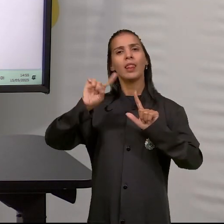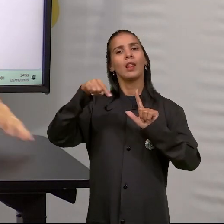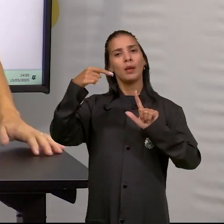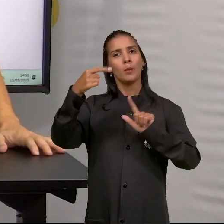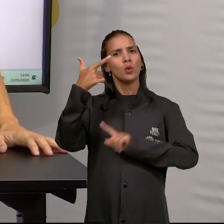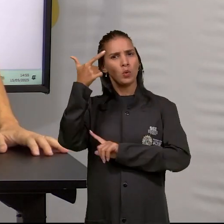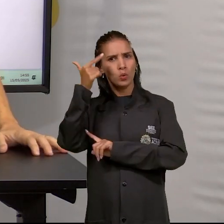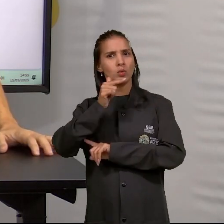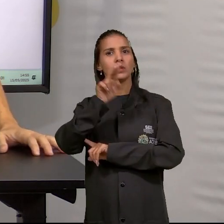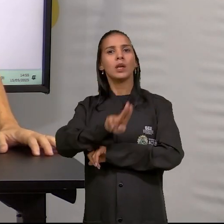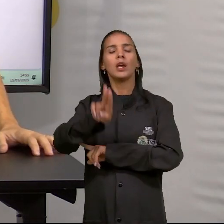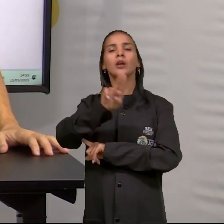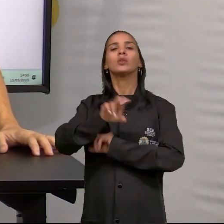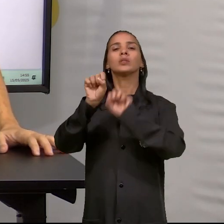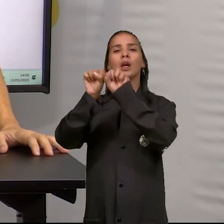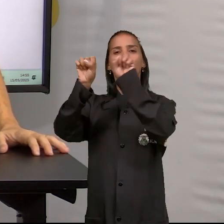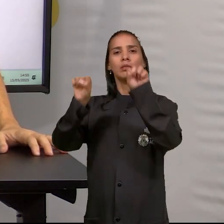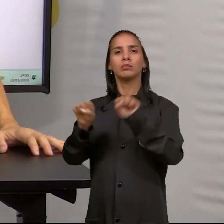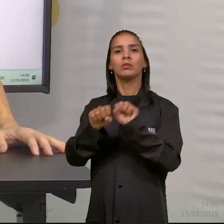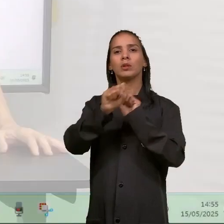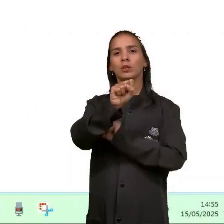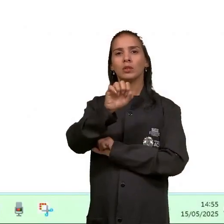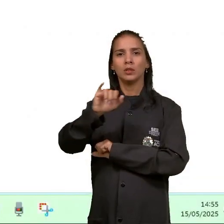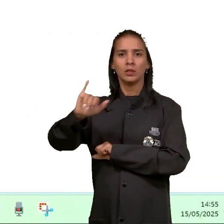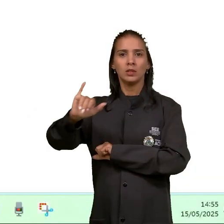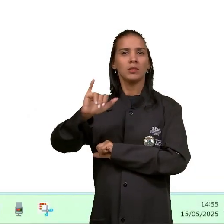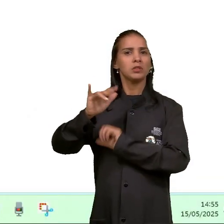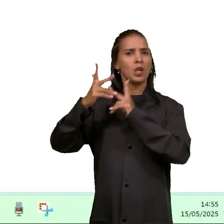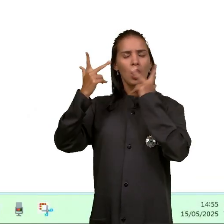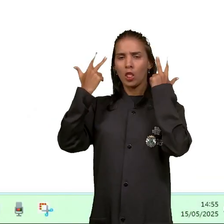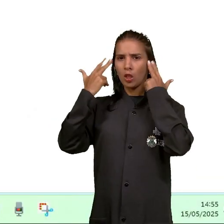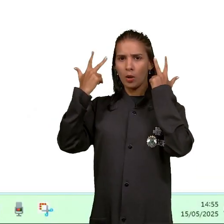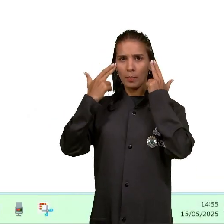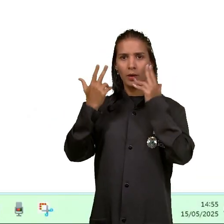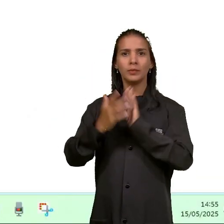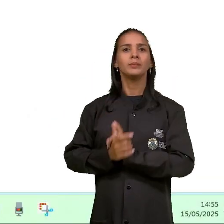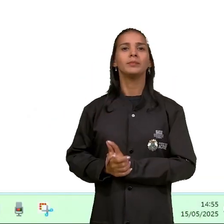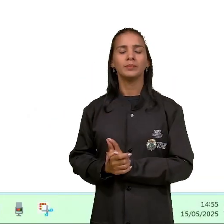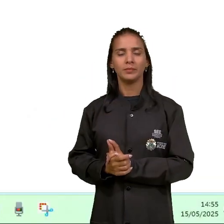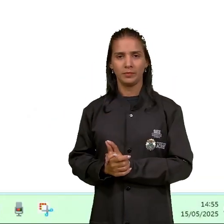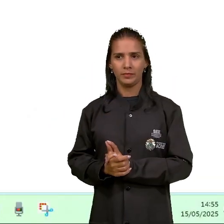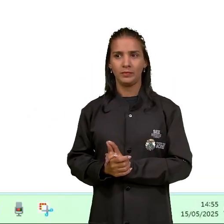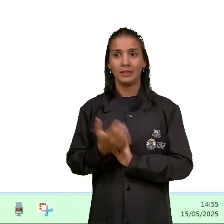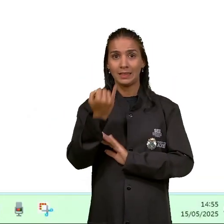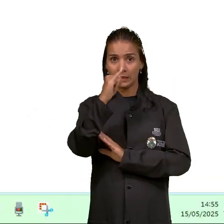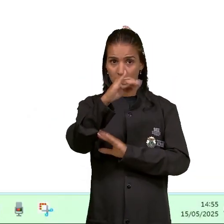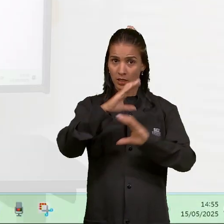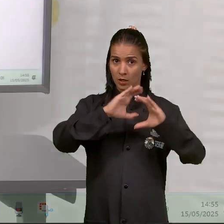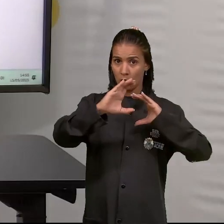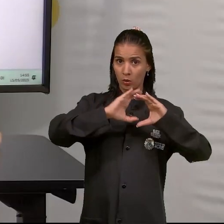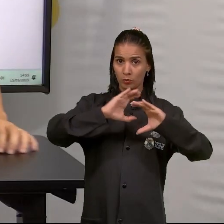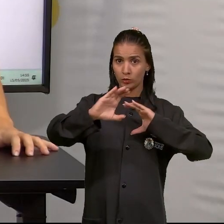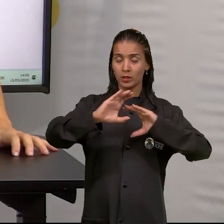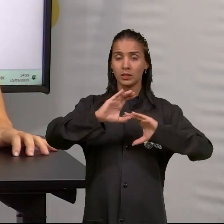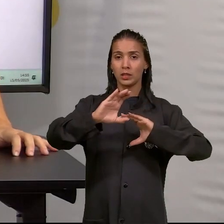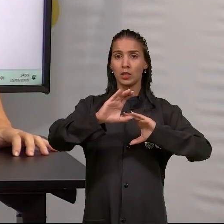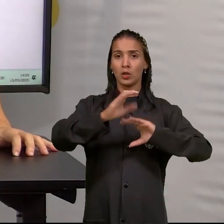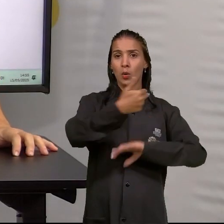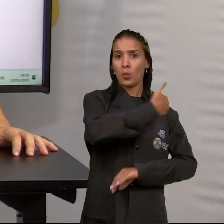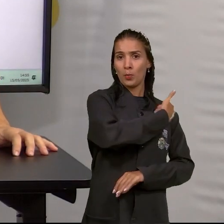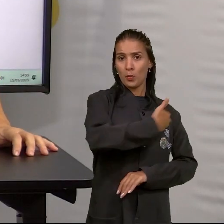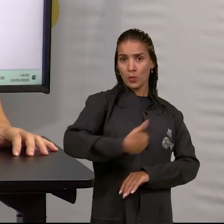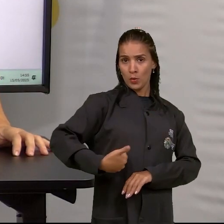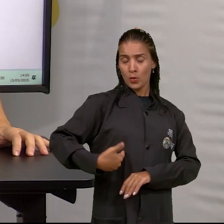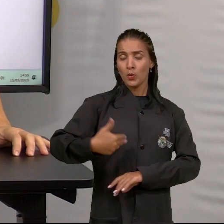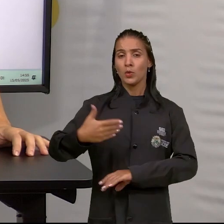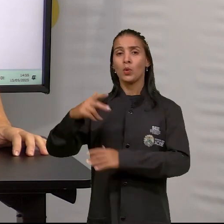SEI externo. Então, assim, todo tipo de comunicação, pessoal, que vocês tenham com um particular, façam